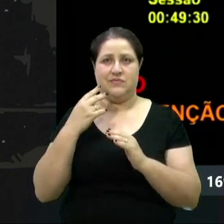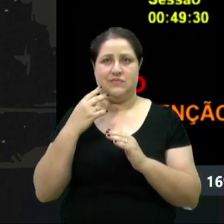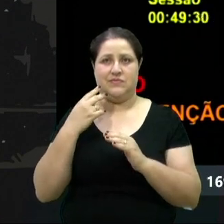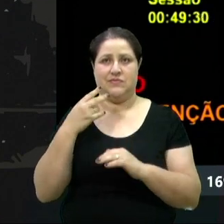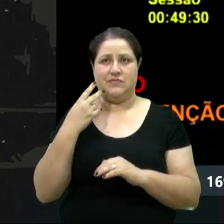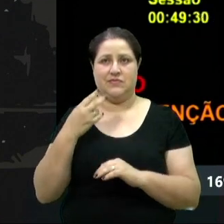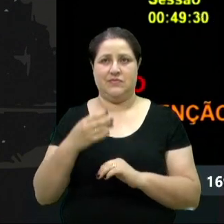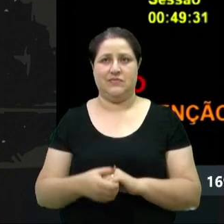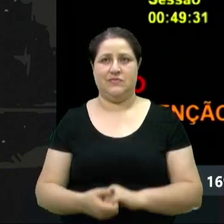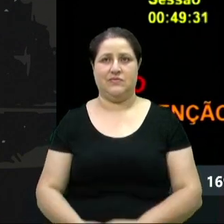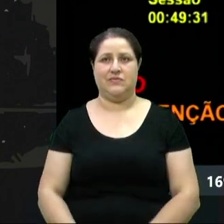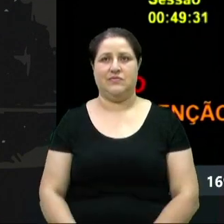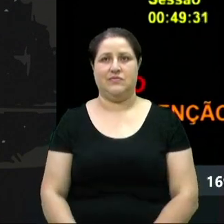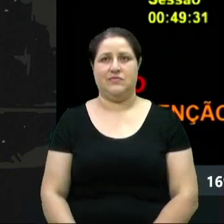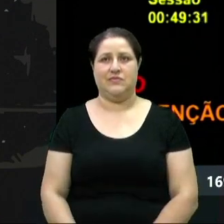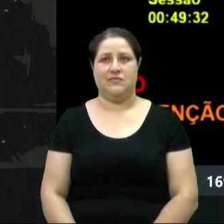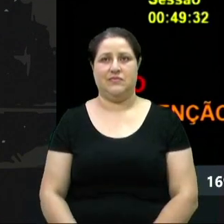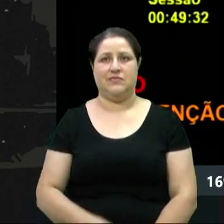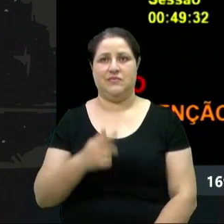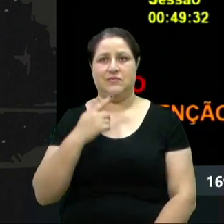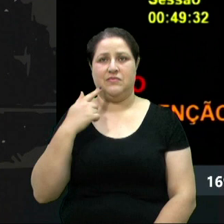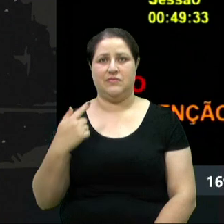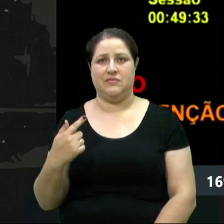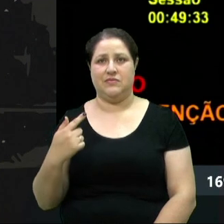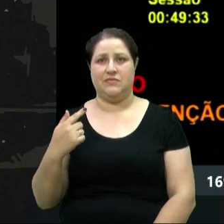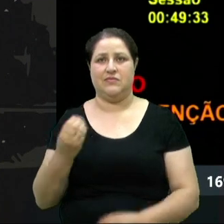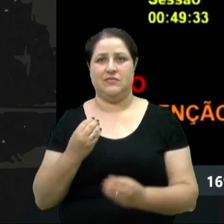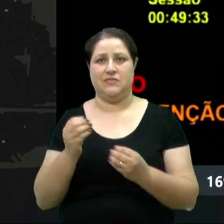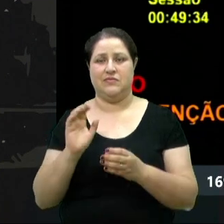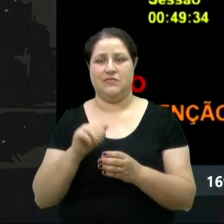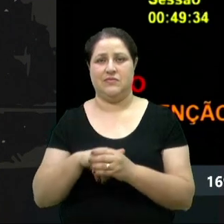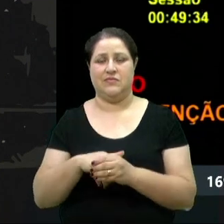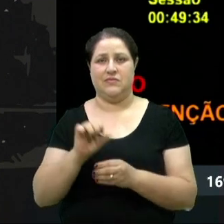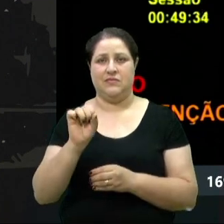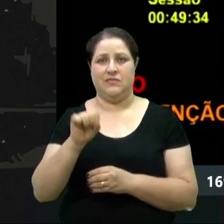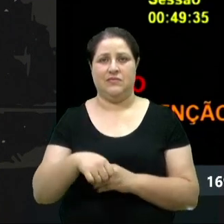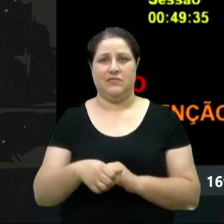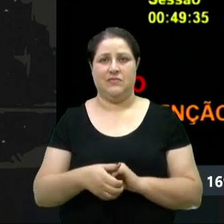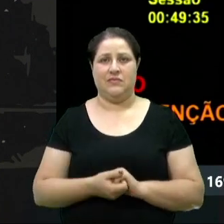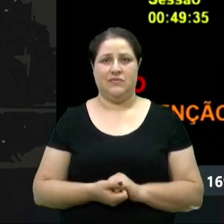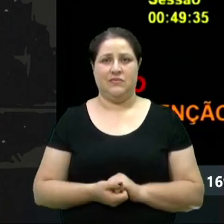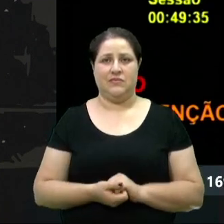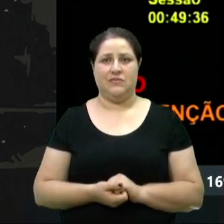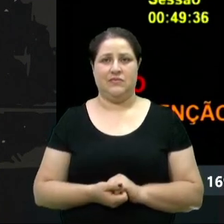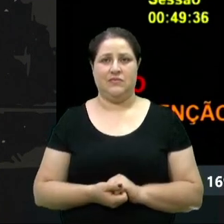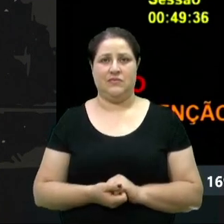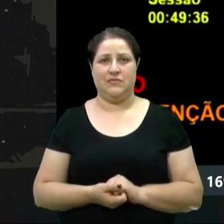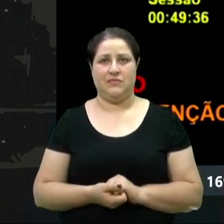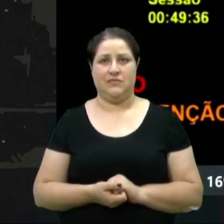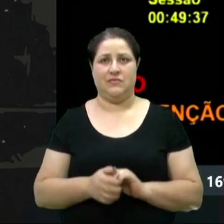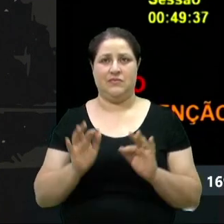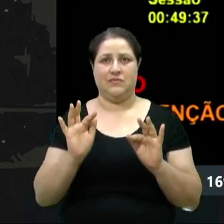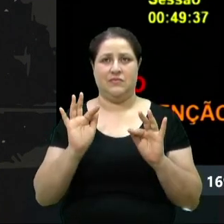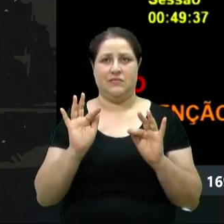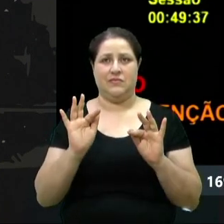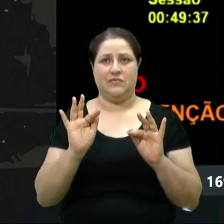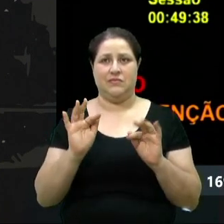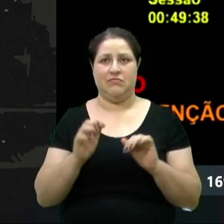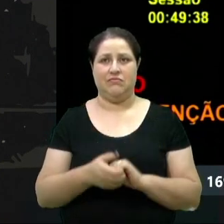Gladys? Eu voto sim, senhora presidente. Vereadora Gladys vota sim. Encerrado.